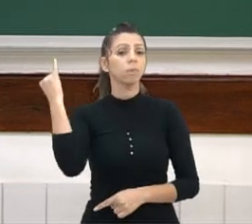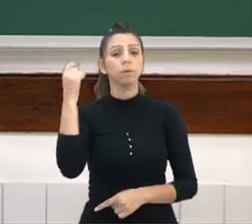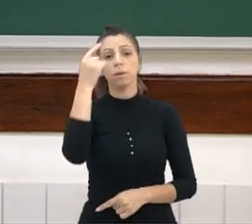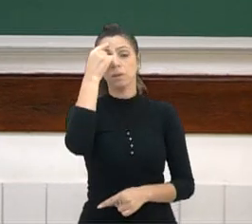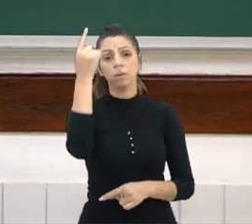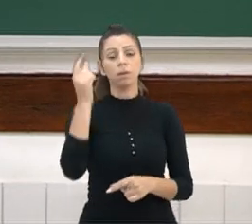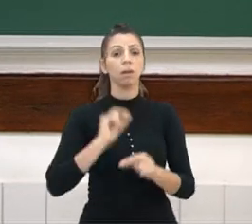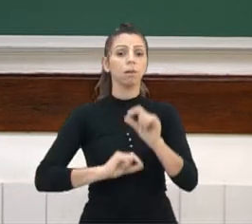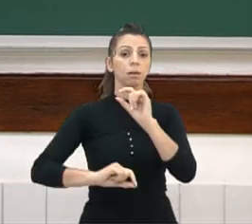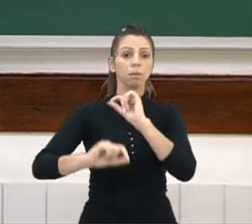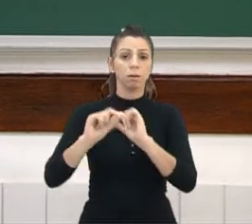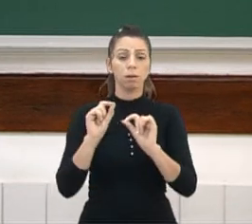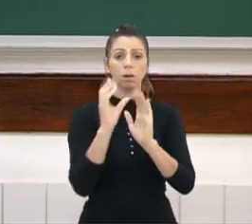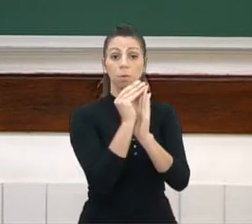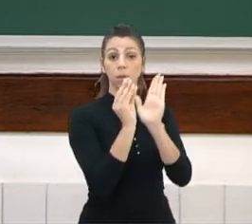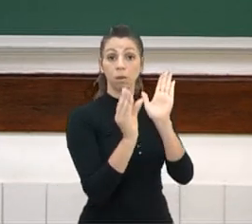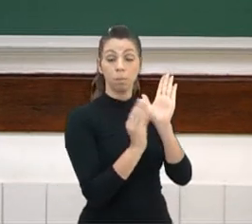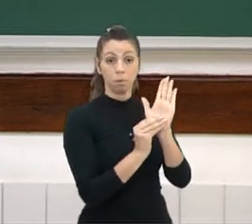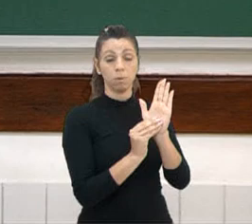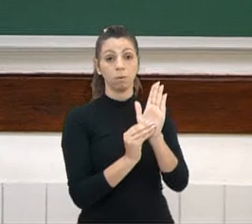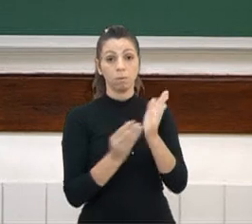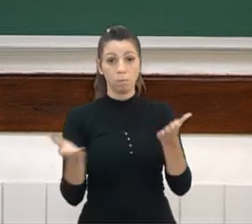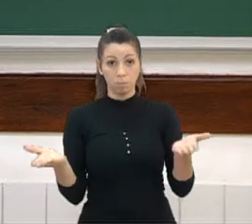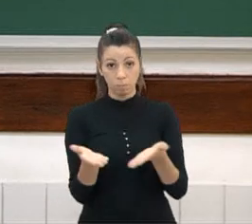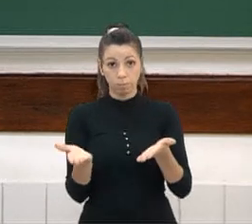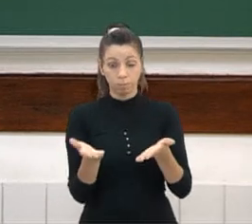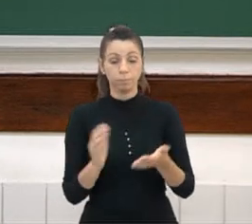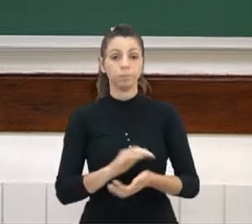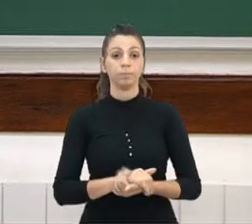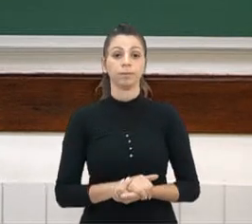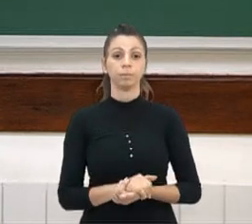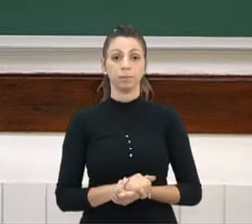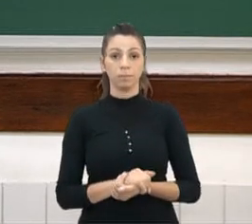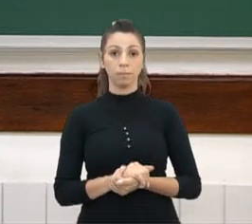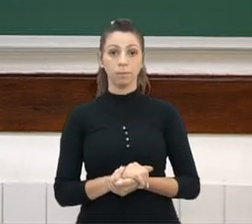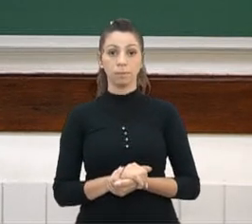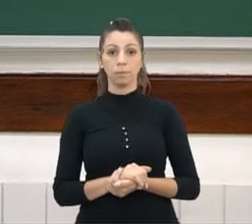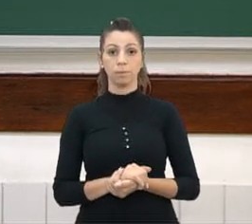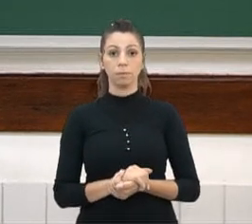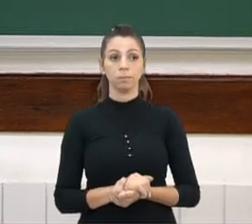ideias que nós vamos trabalhar na aula de hoje.